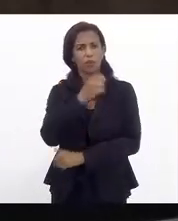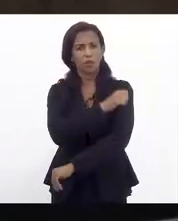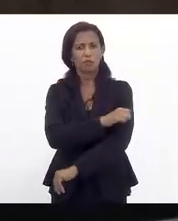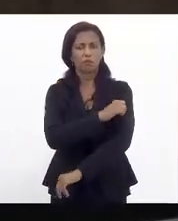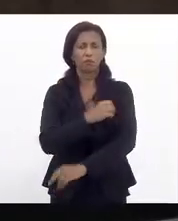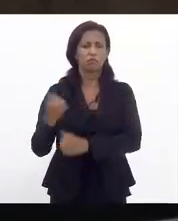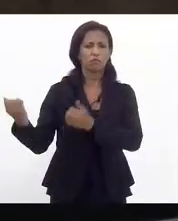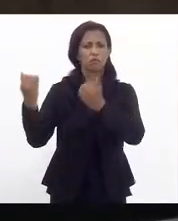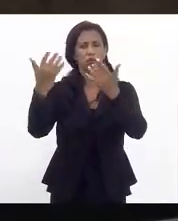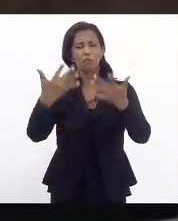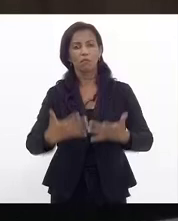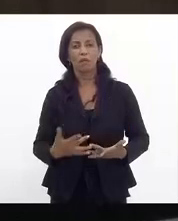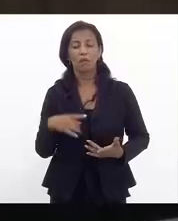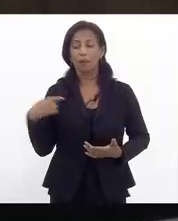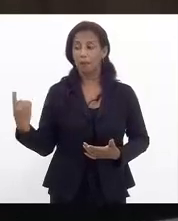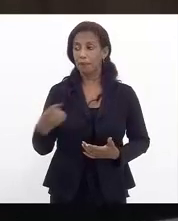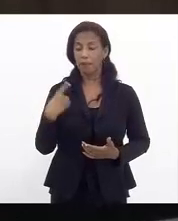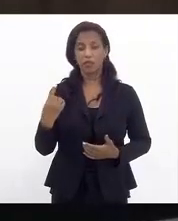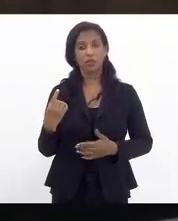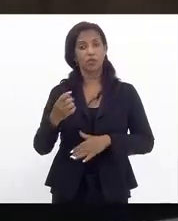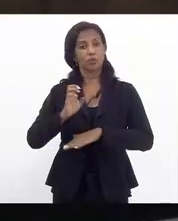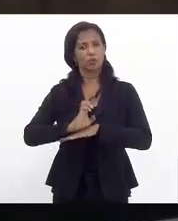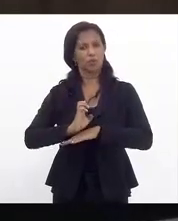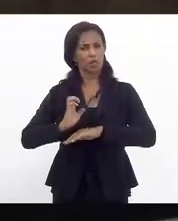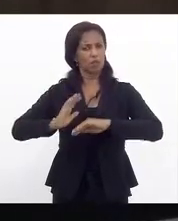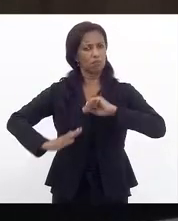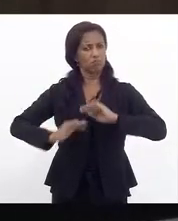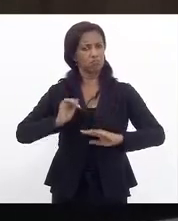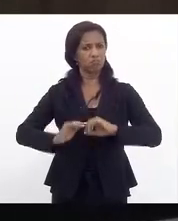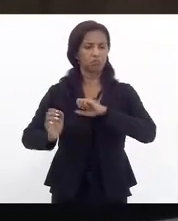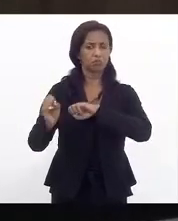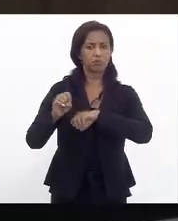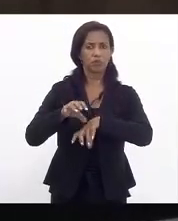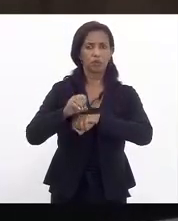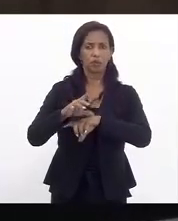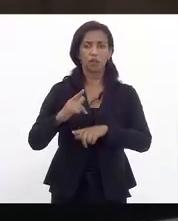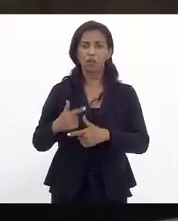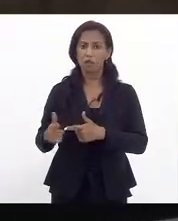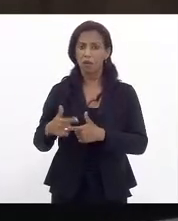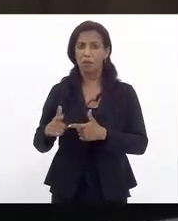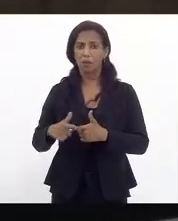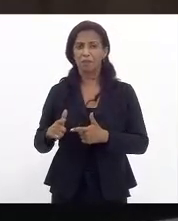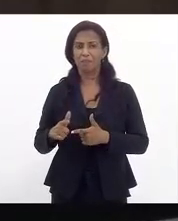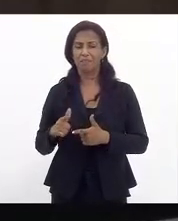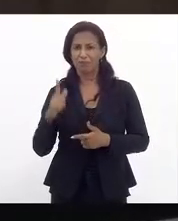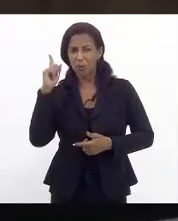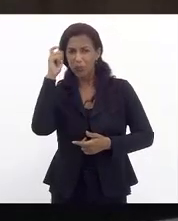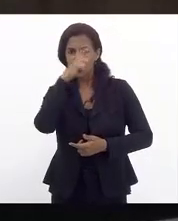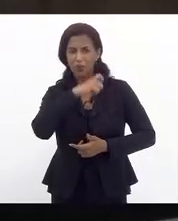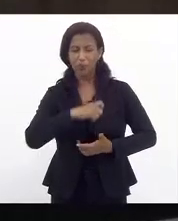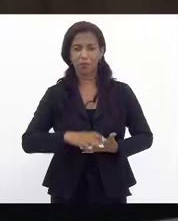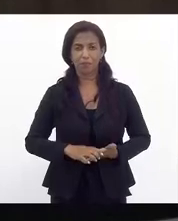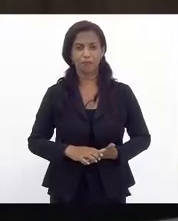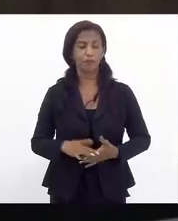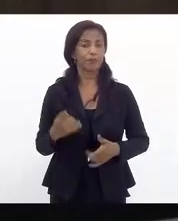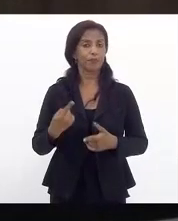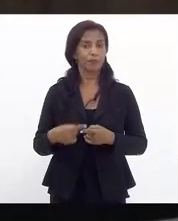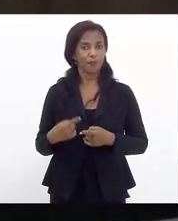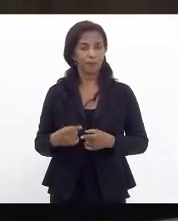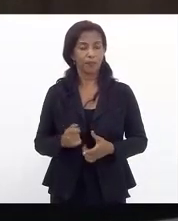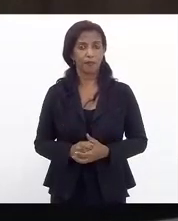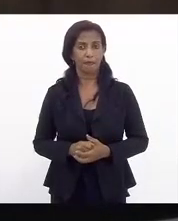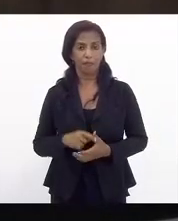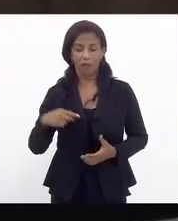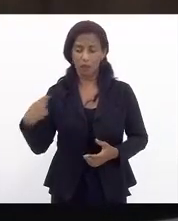Rejane para gente da rede estadual solucionar educação é um problema de in Complex é porque